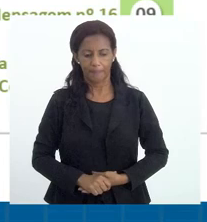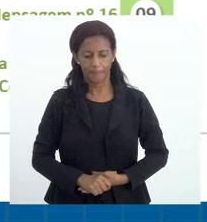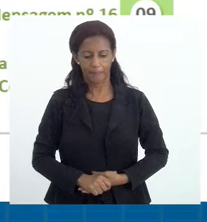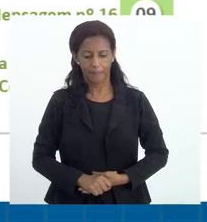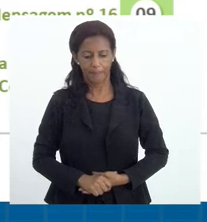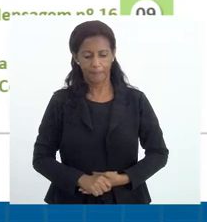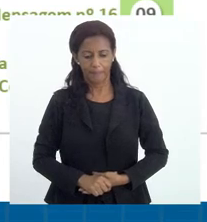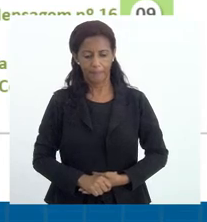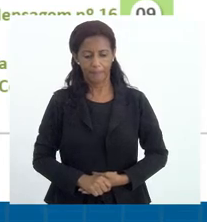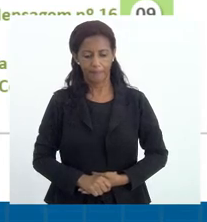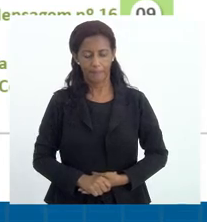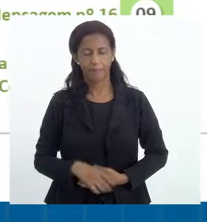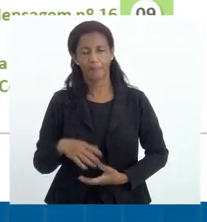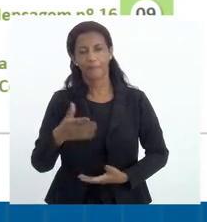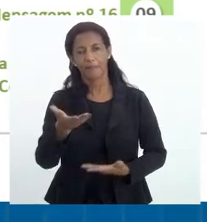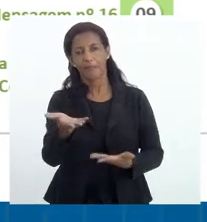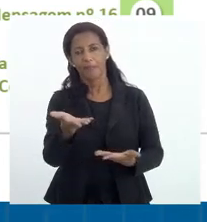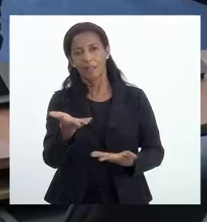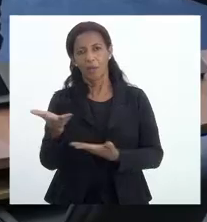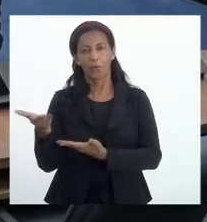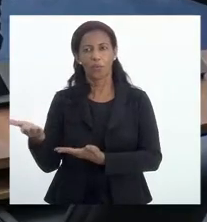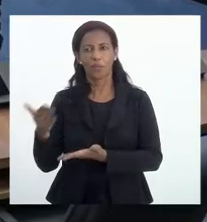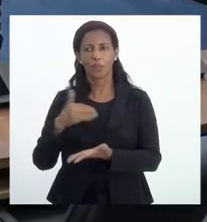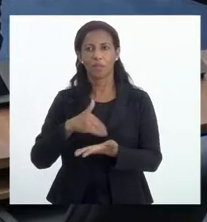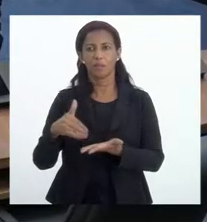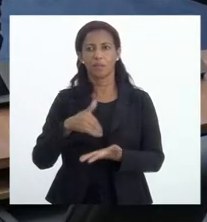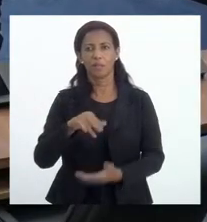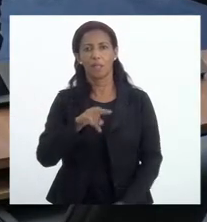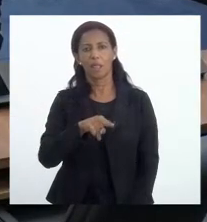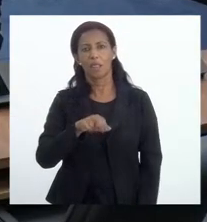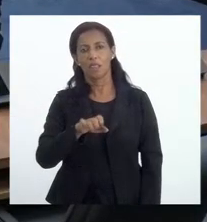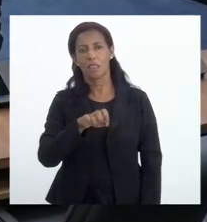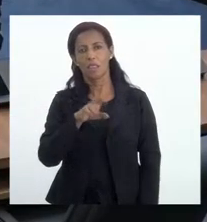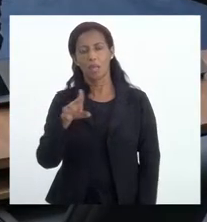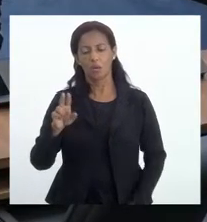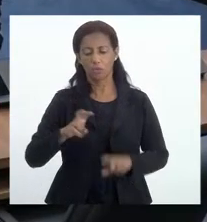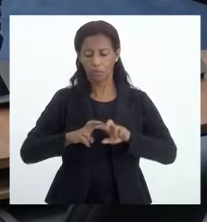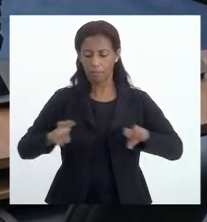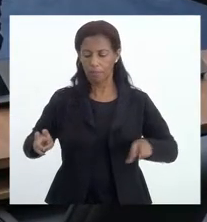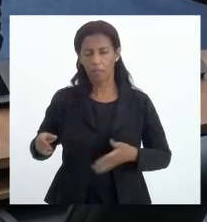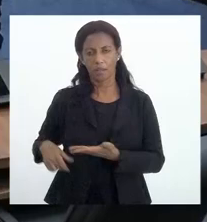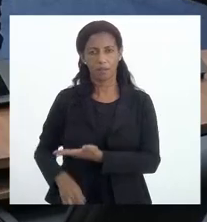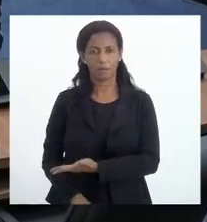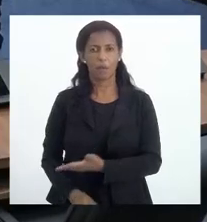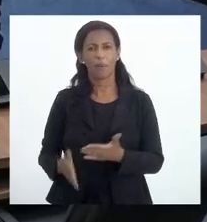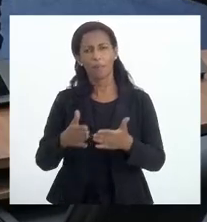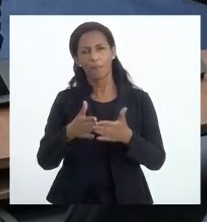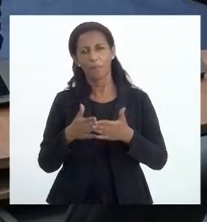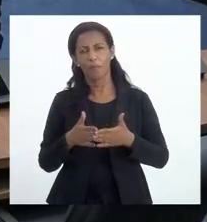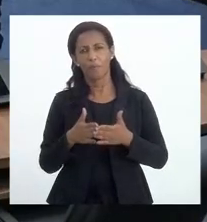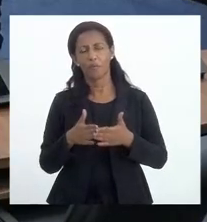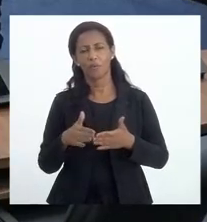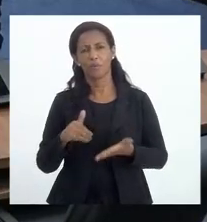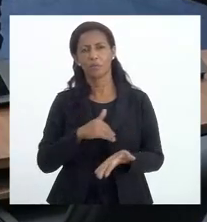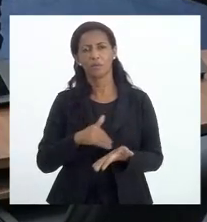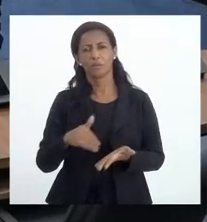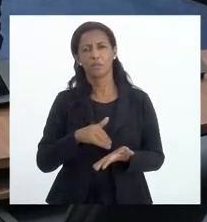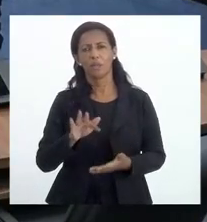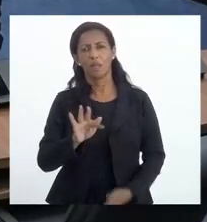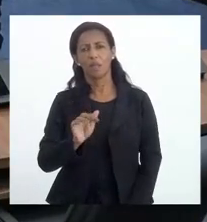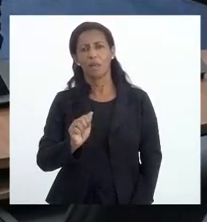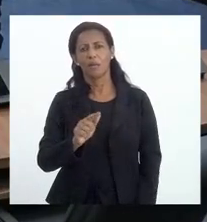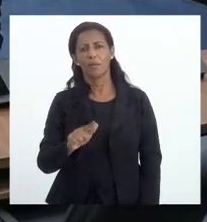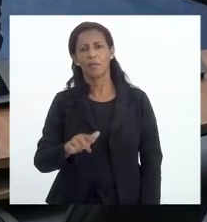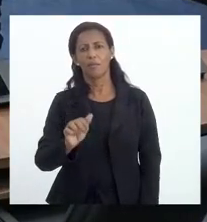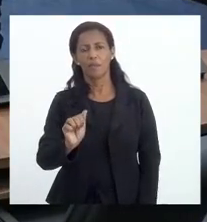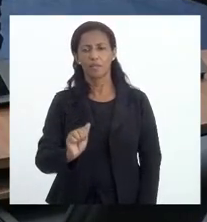Queria convidar o secretário Nelson Rocha para fazer parte aqui da mesa, secretário, por favor, secretário de Fazenda.